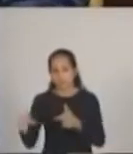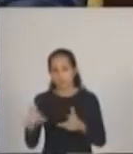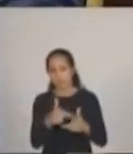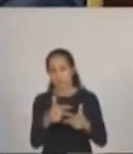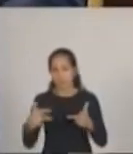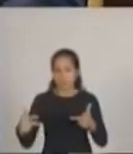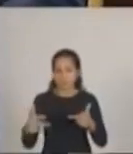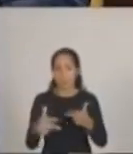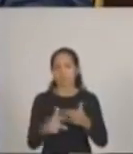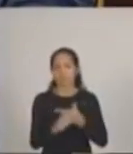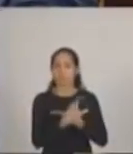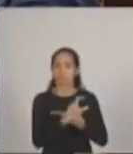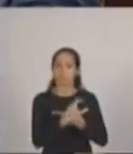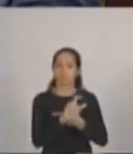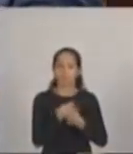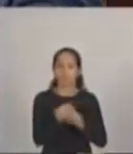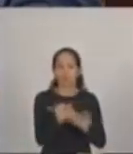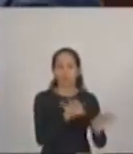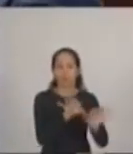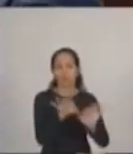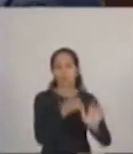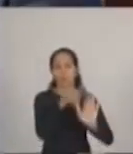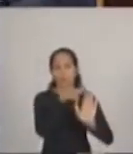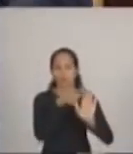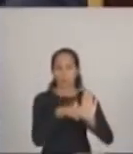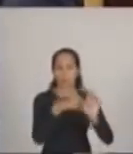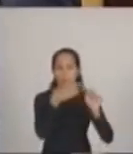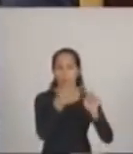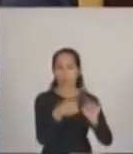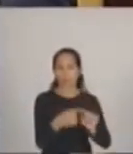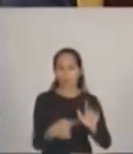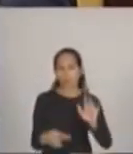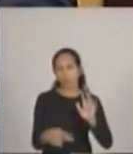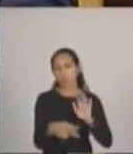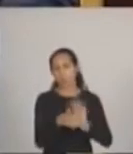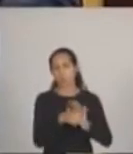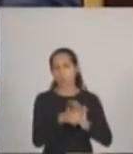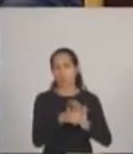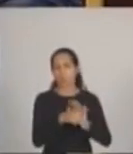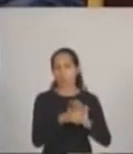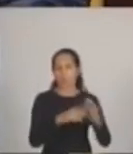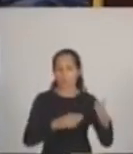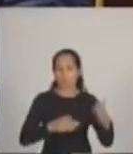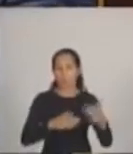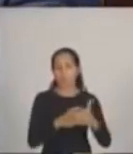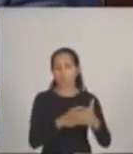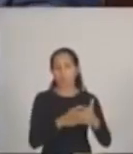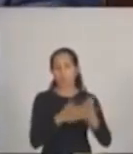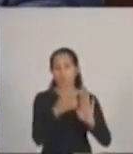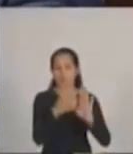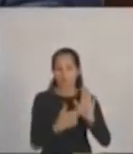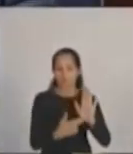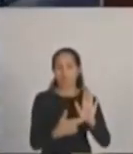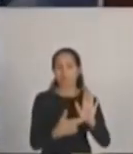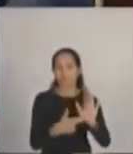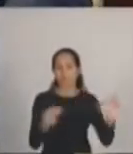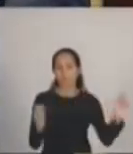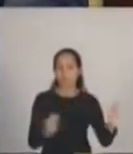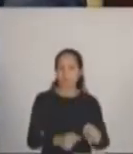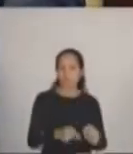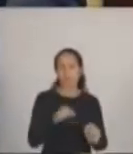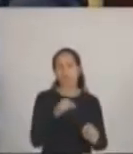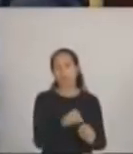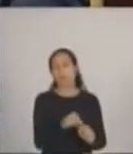Executivo ajustam-se ou não aos limites do poder regulamentar, podendo assim